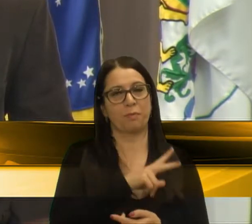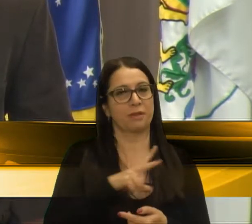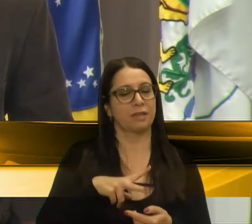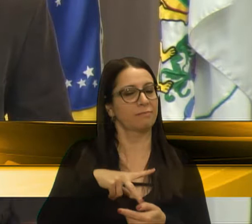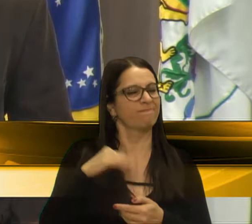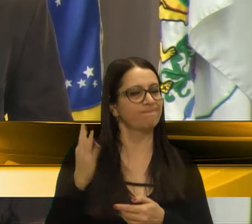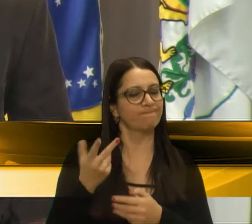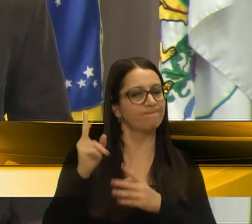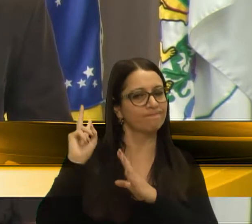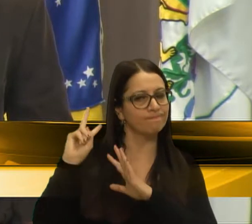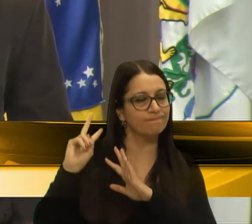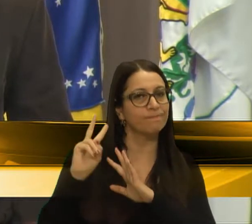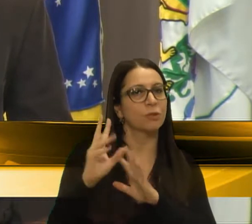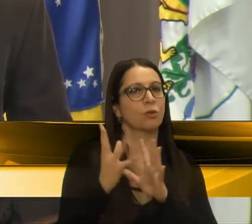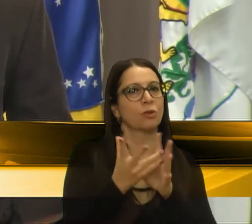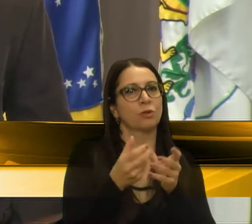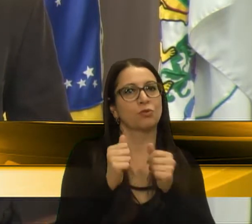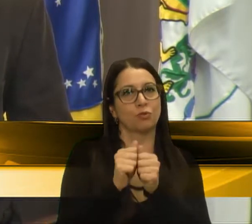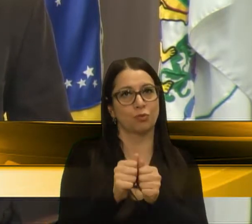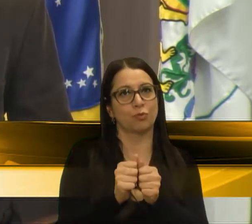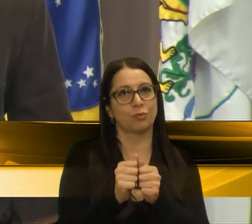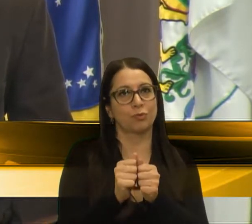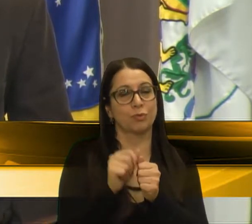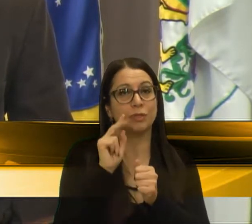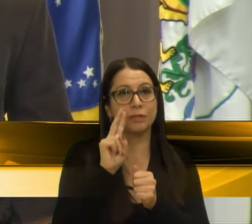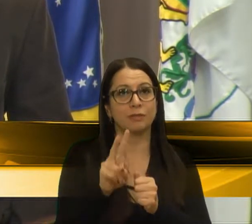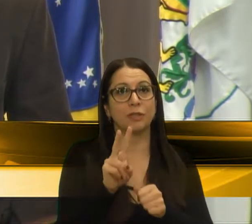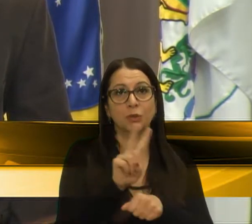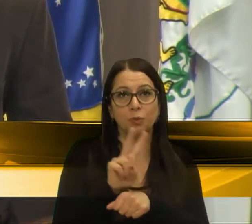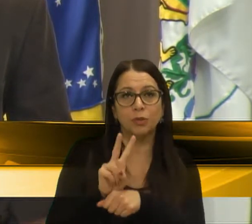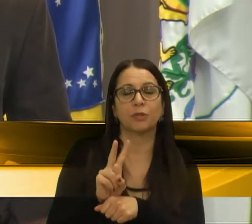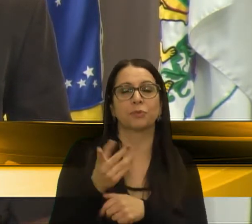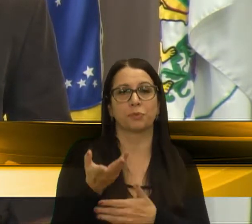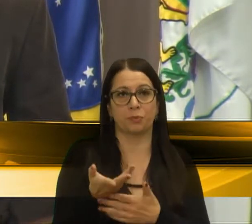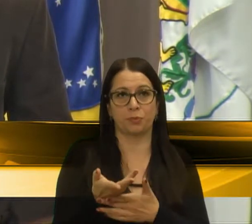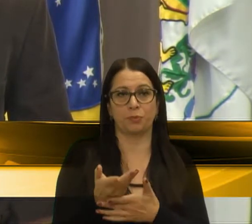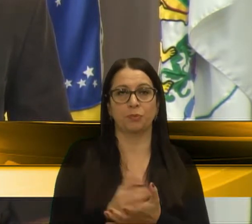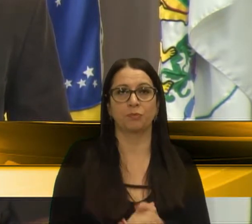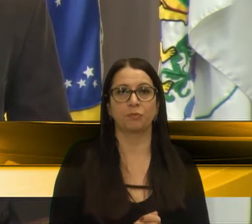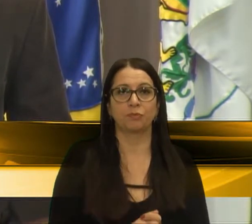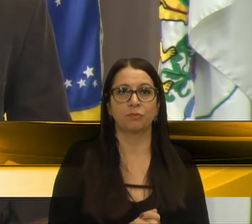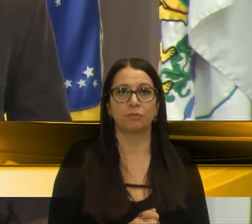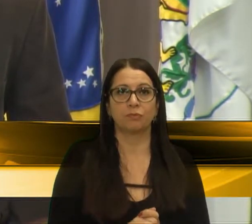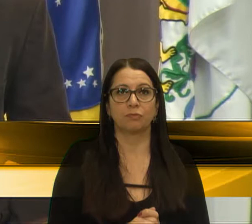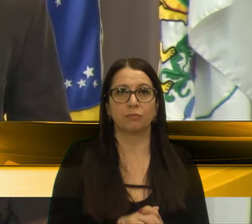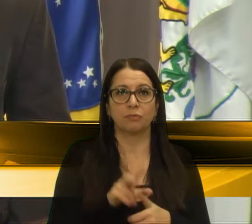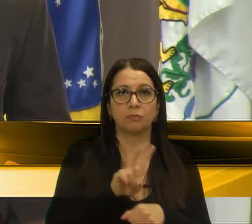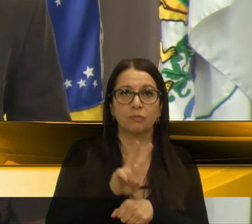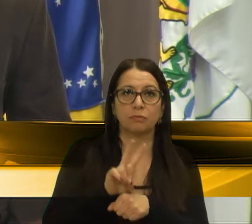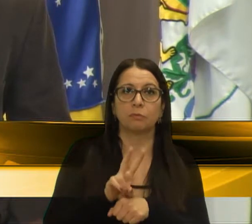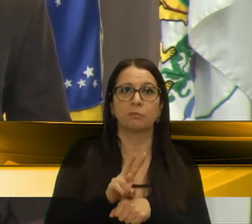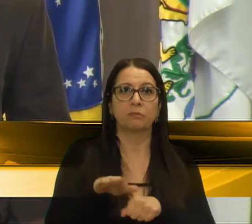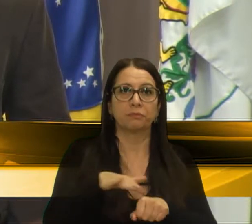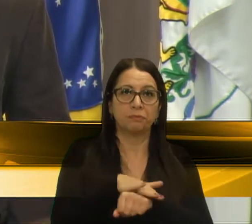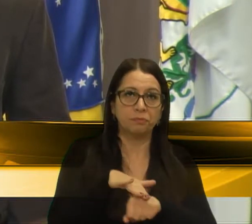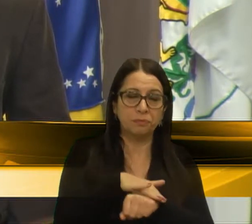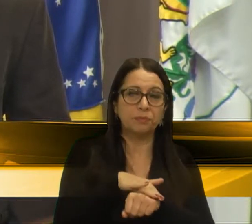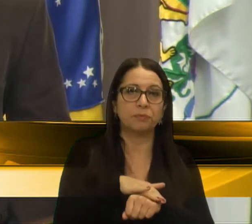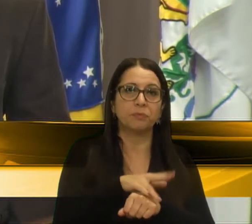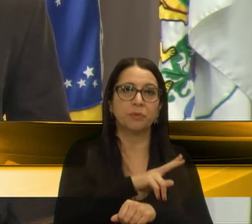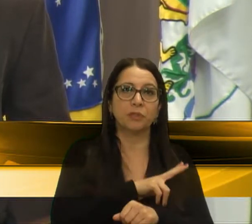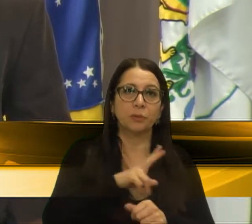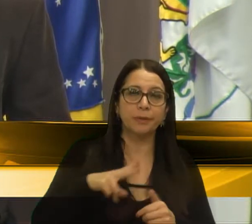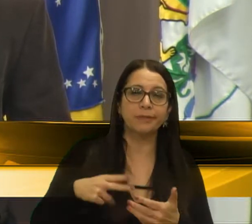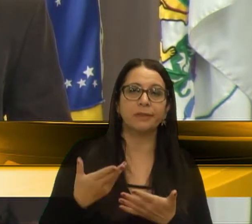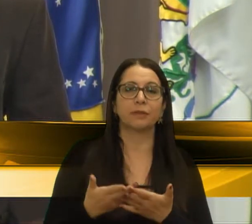uma história em cima daquilo ali que a gente está tocando, que a gente está cuidando, né? Então, cuidado que a gente conversa com o paciente